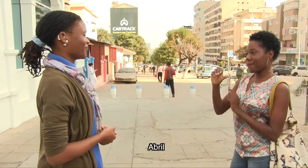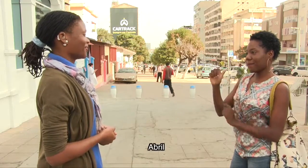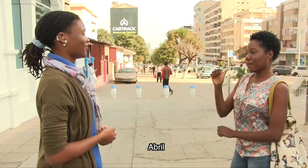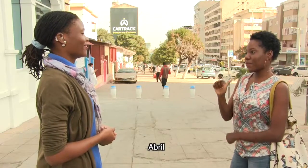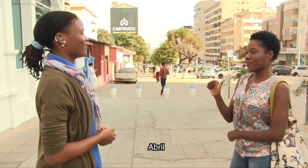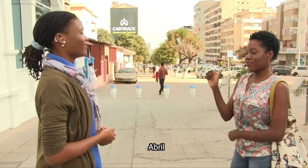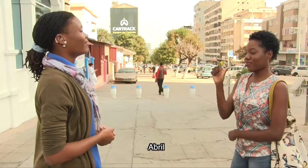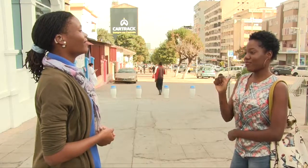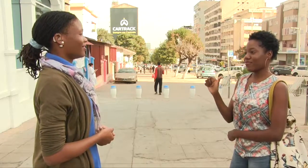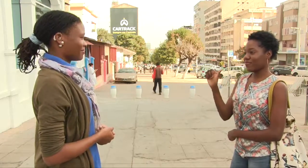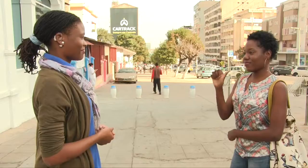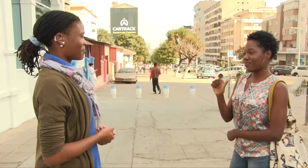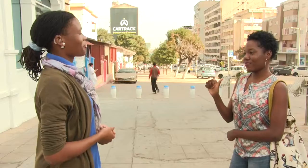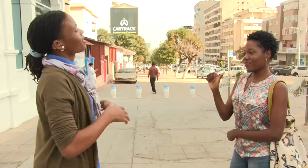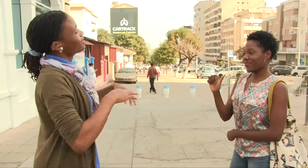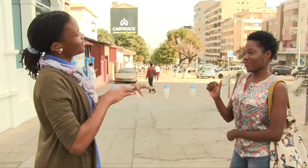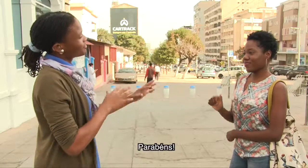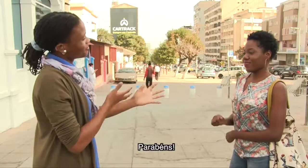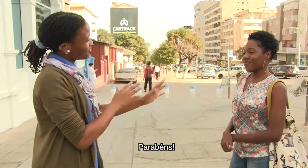abril